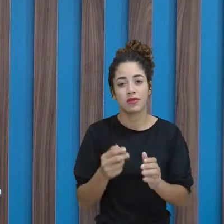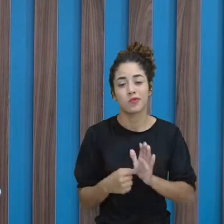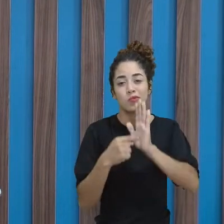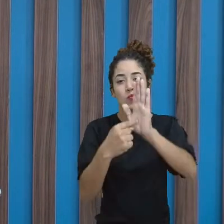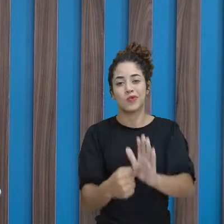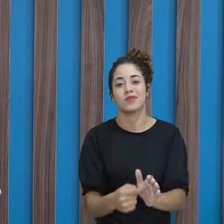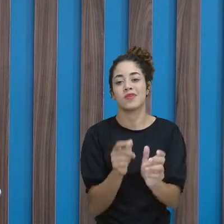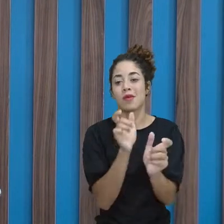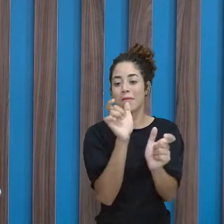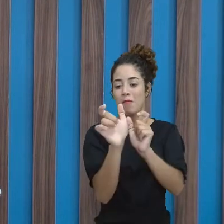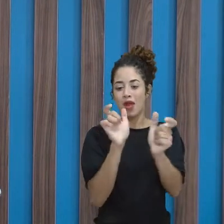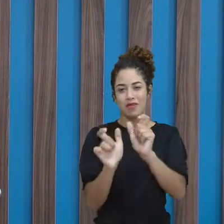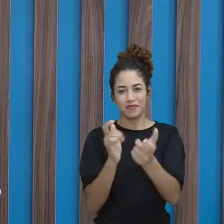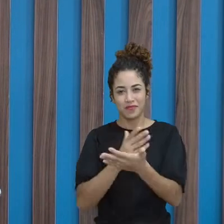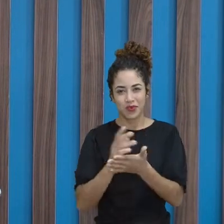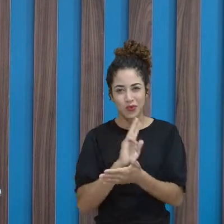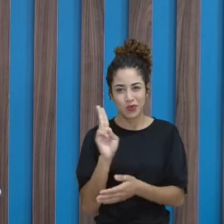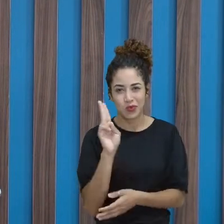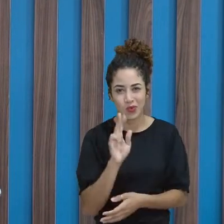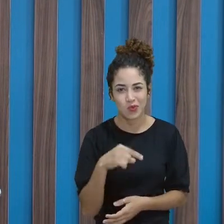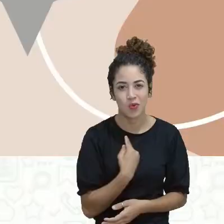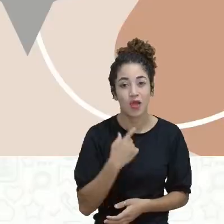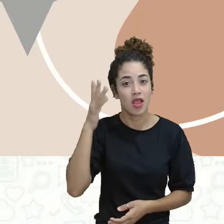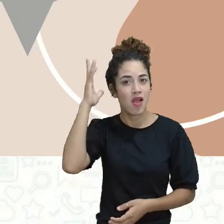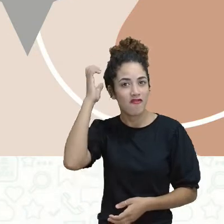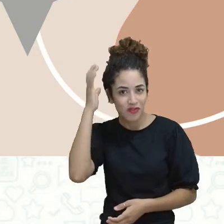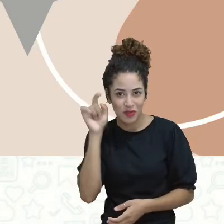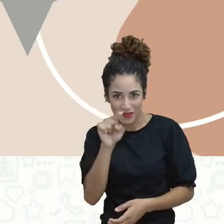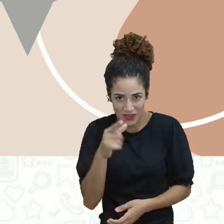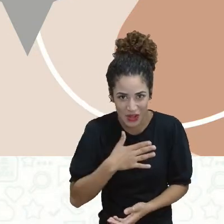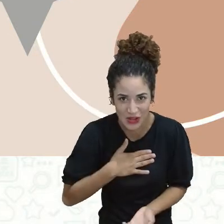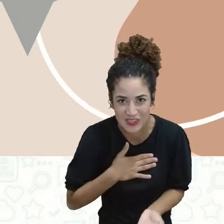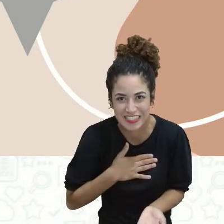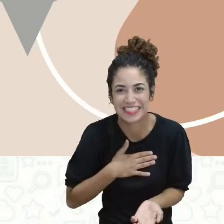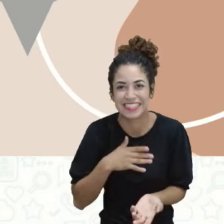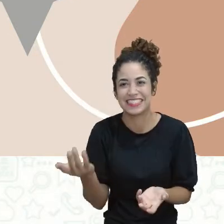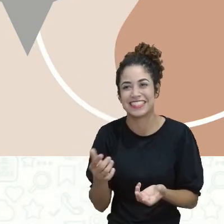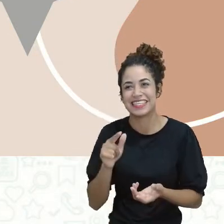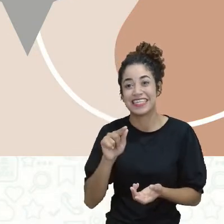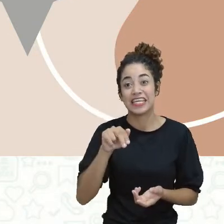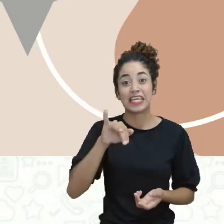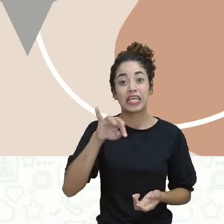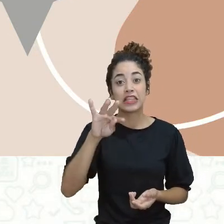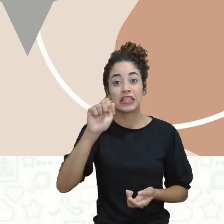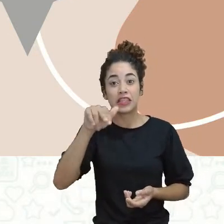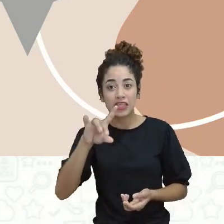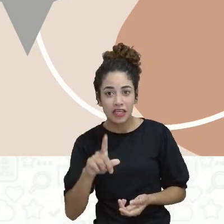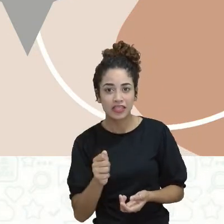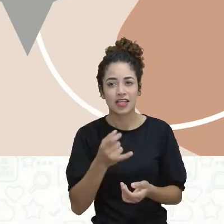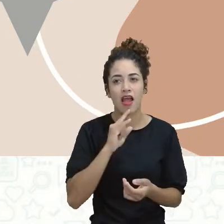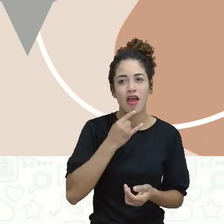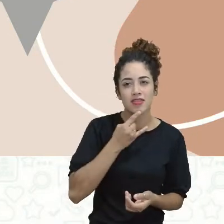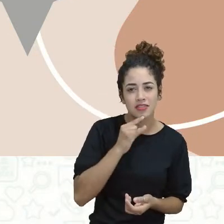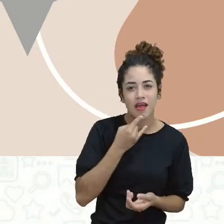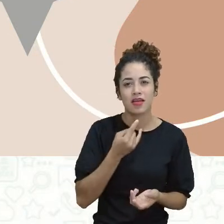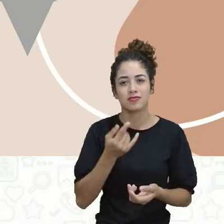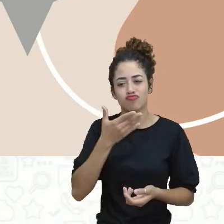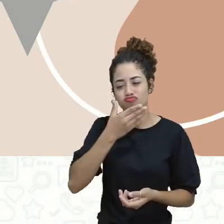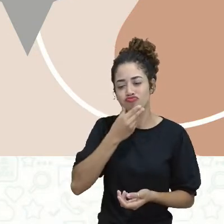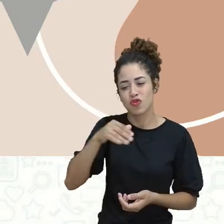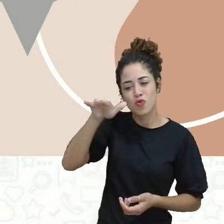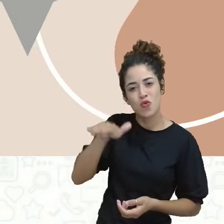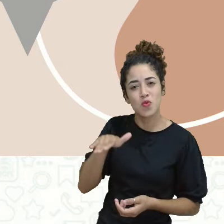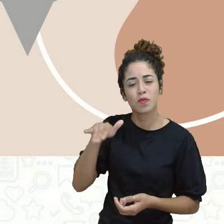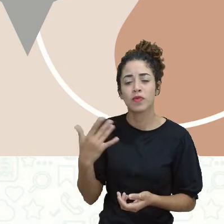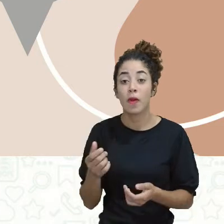usa bastante. Então, olha na tela aí, cafuné, quem não gosta, né? Quitanda, moleque, cachaça, banzo. E a maioria